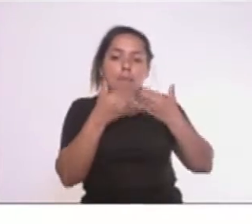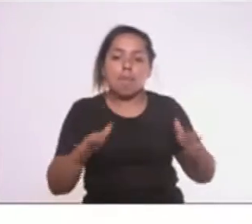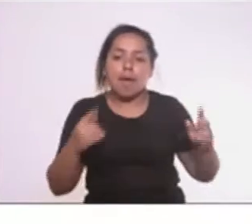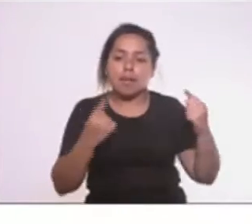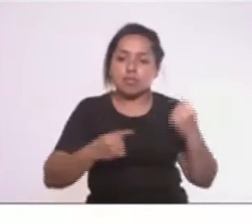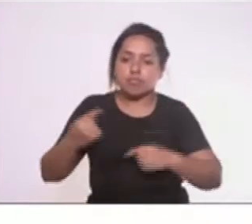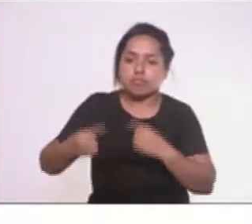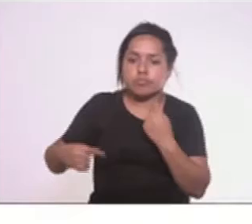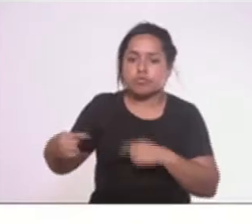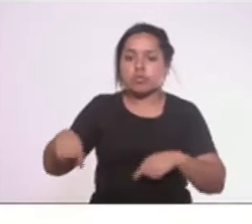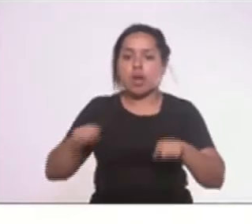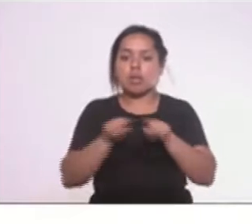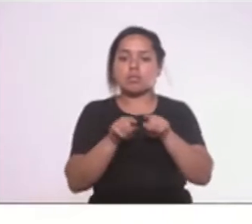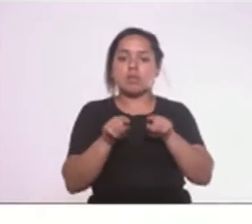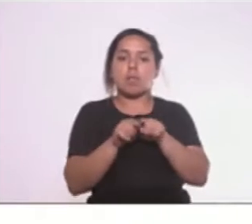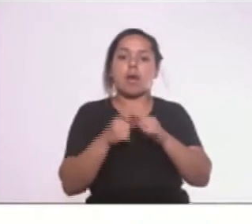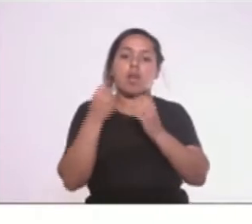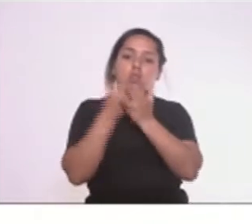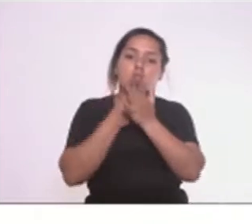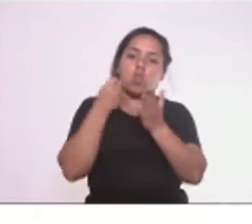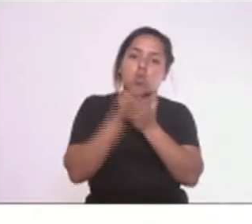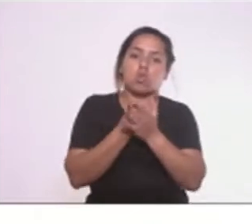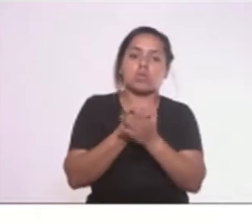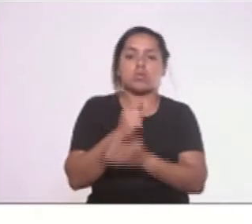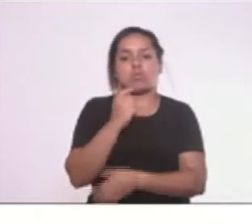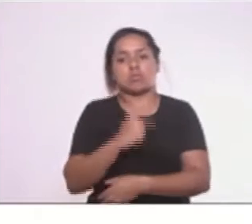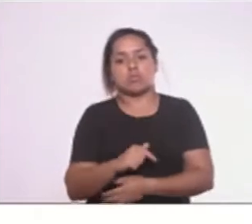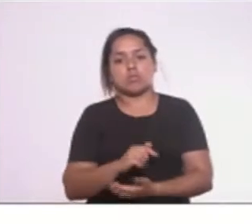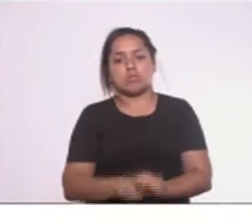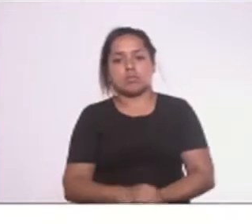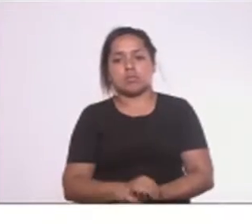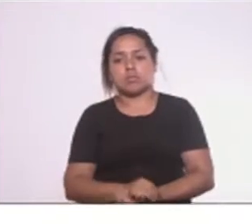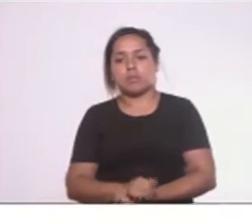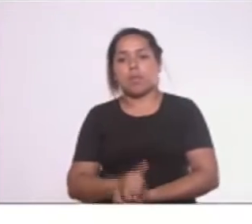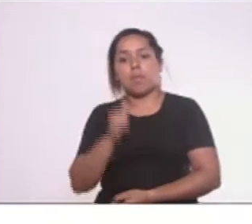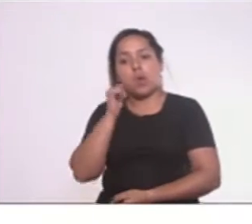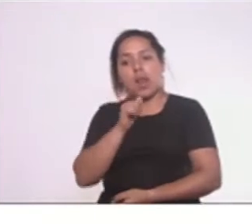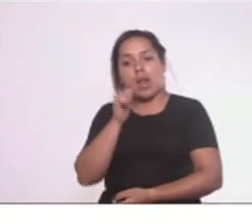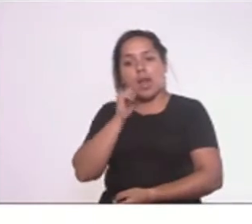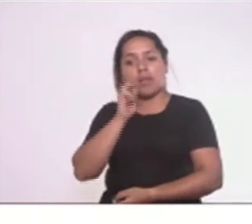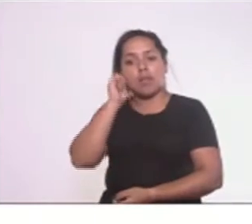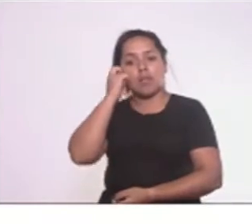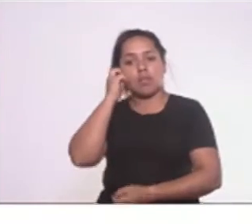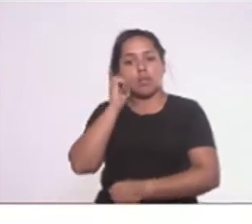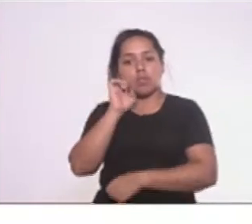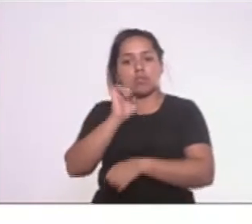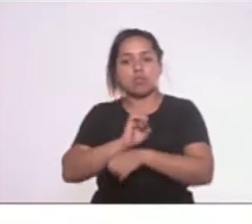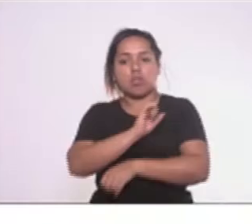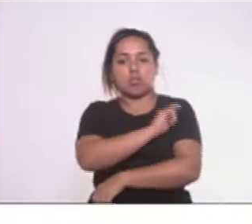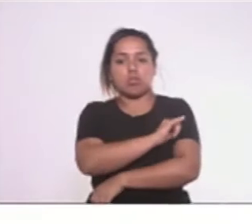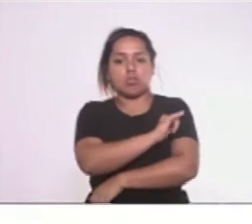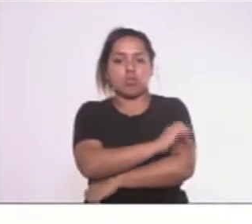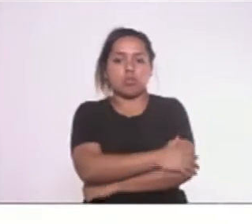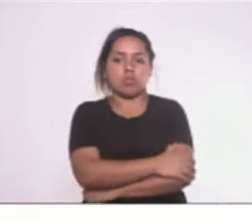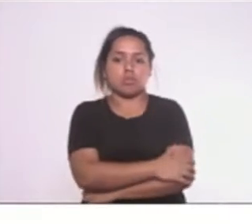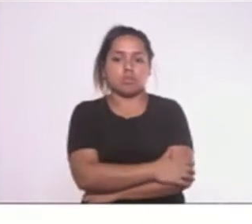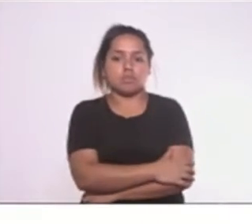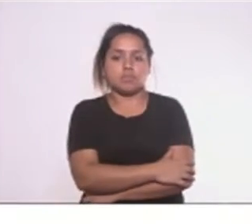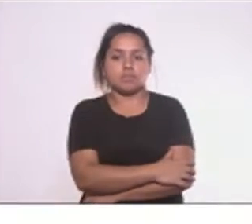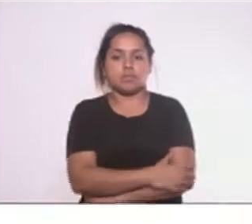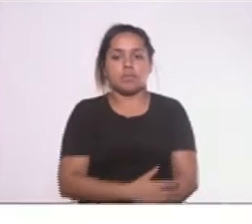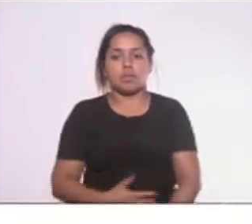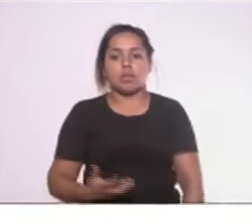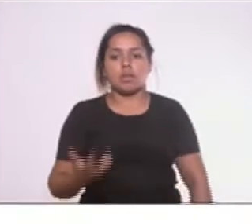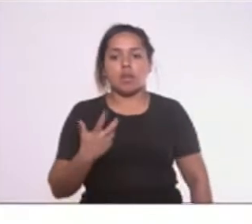com as reivindicações das mulheres negras do Estado do Rio de Janeiro. Quero também ainda acrescentar um aspecto que me parece importante. Aqui o Luiz